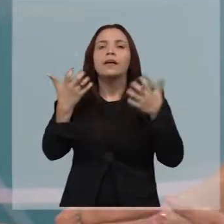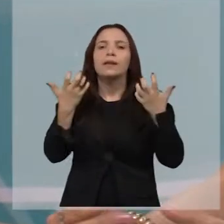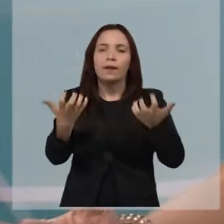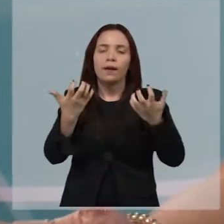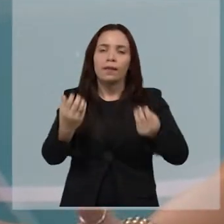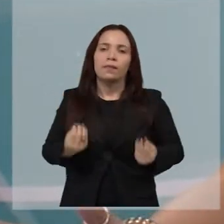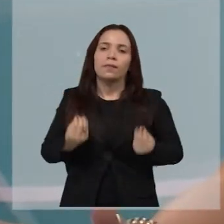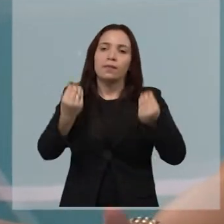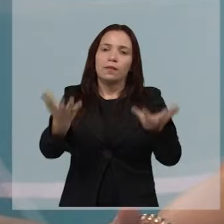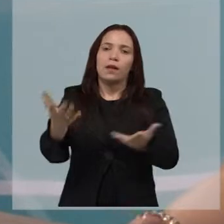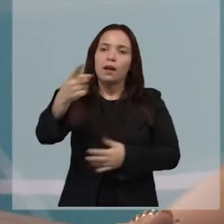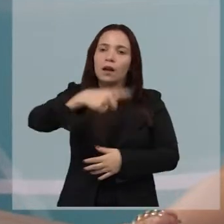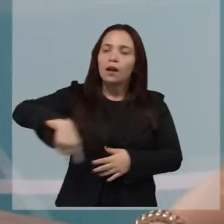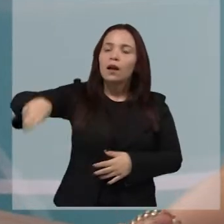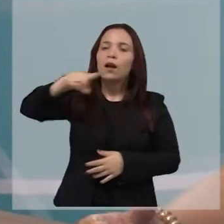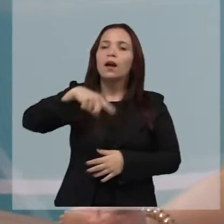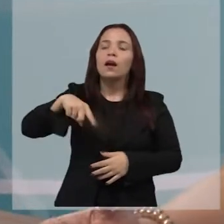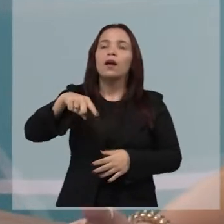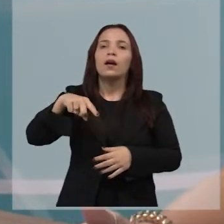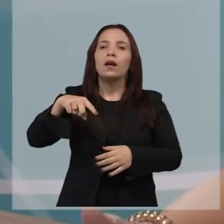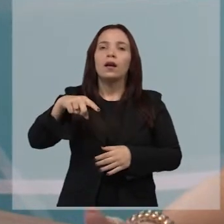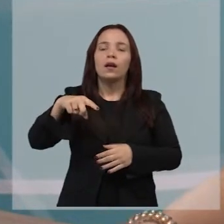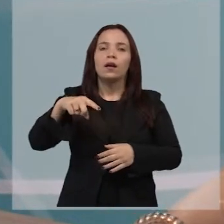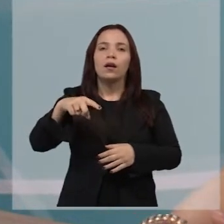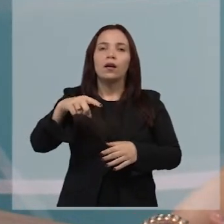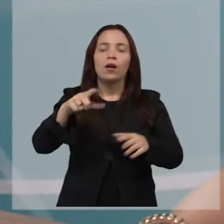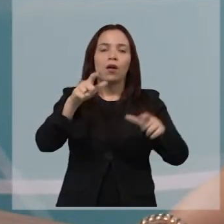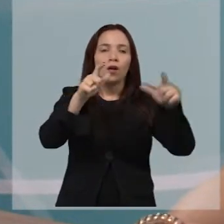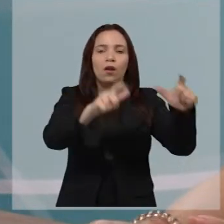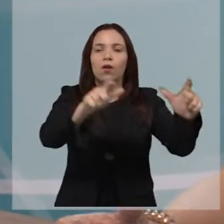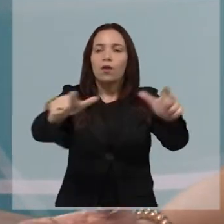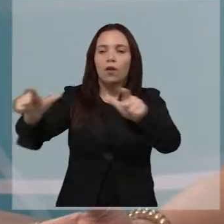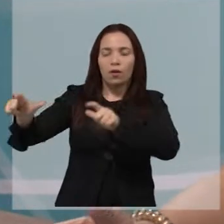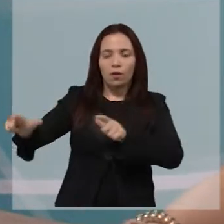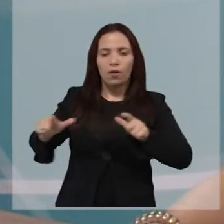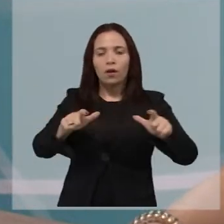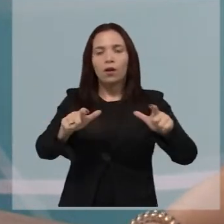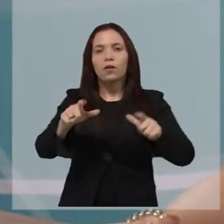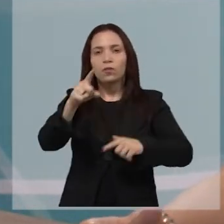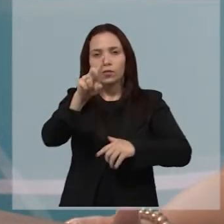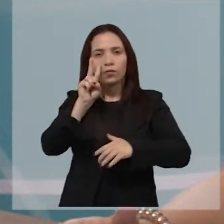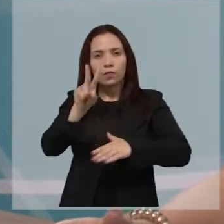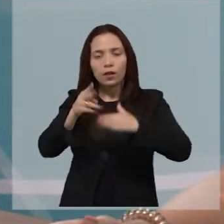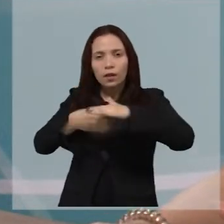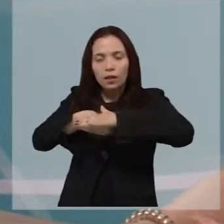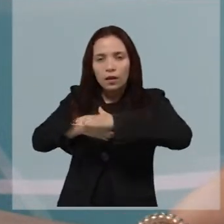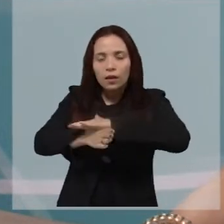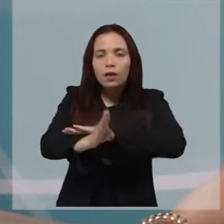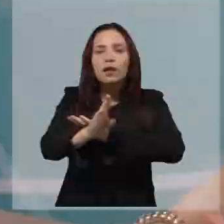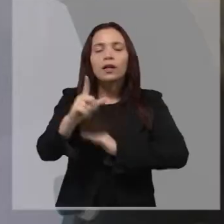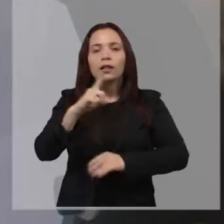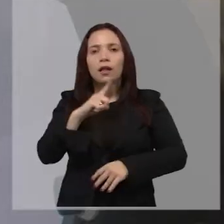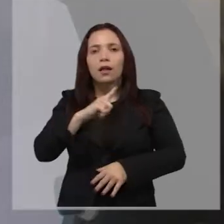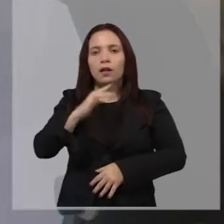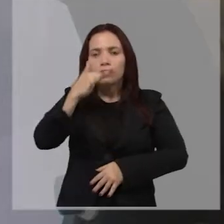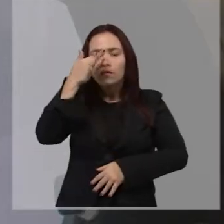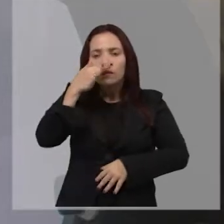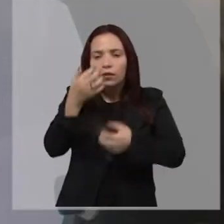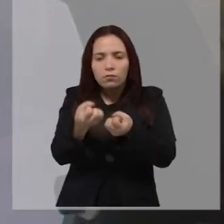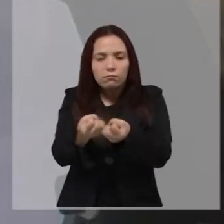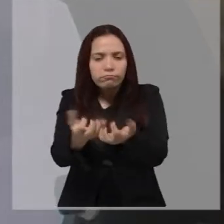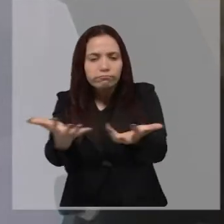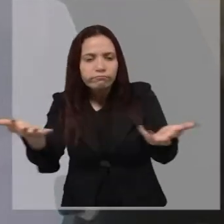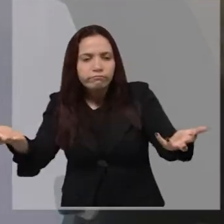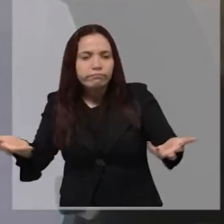criar espaços para que ocupasse o máximo de presos, né. Daí, acho que vocês vivenciaram, né, na entrada da unidade a gente tem um viveiro, tem um jardim.